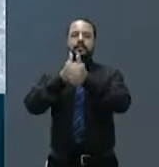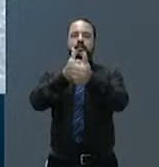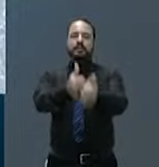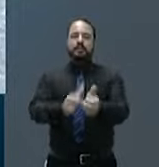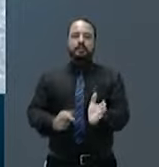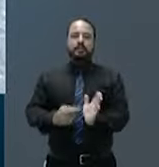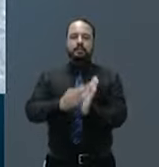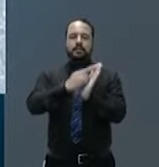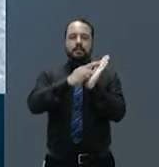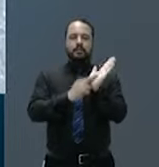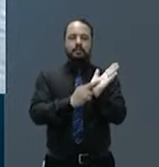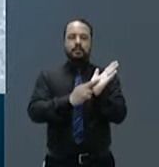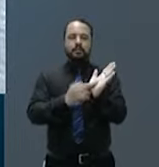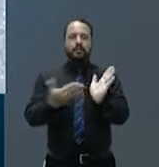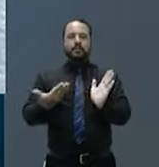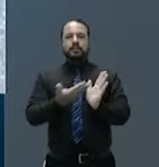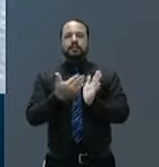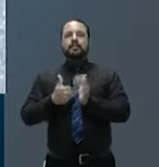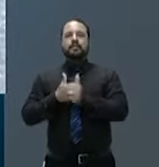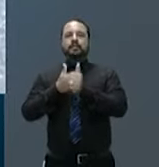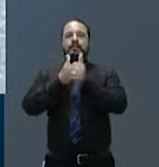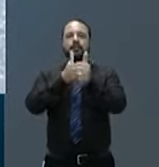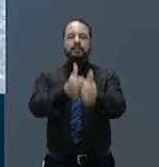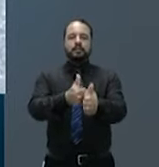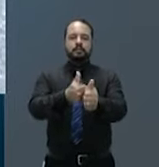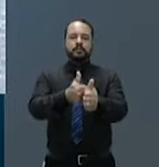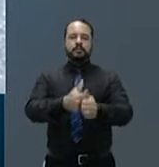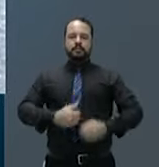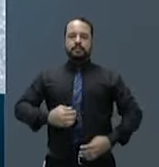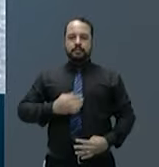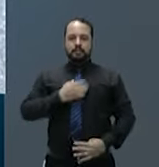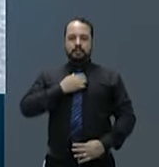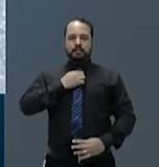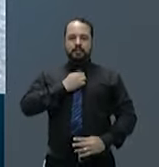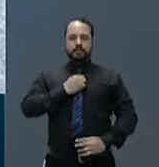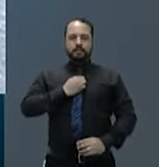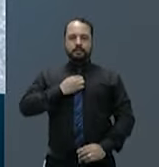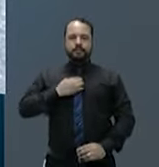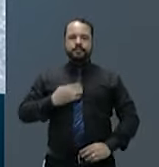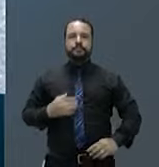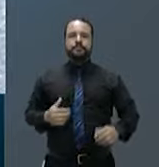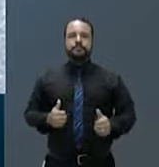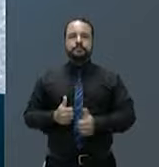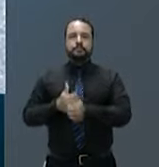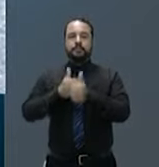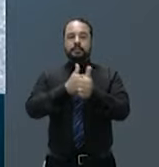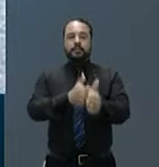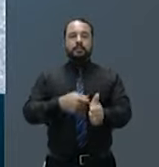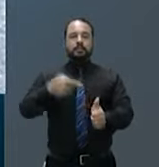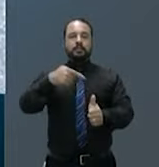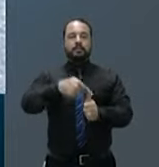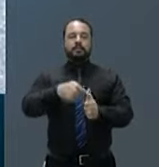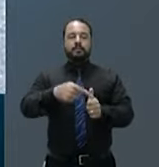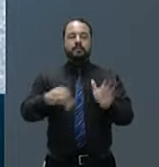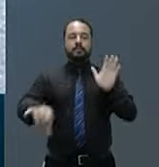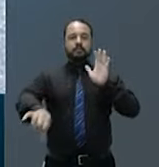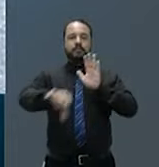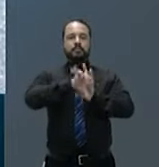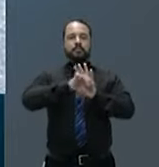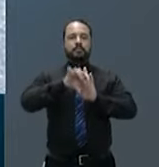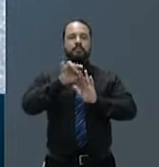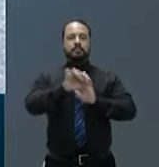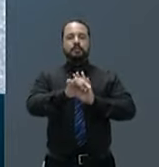eminente relator quanto ao delito de calúnia imputado pelo querelante